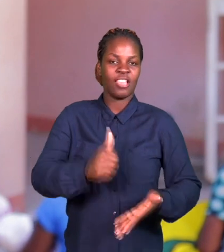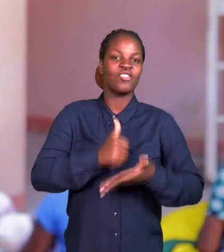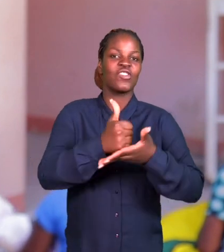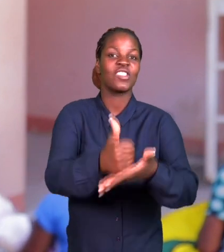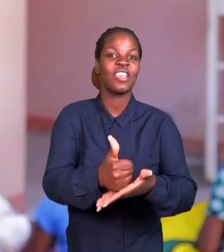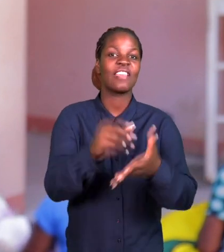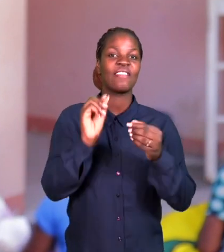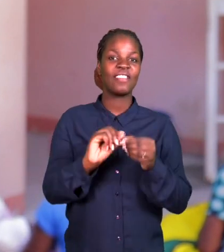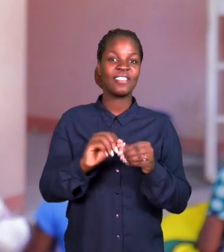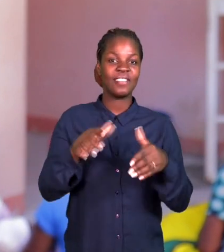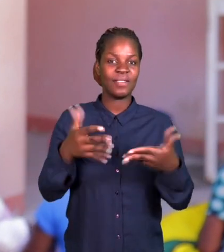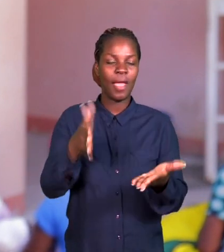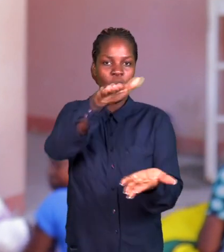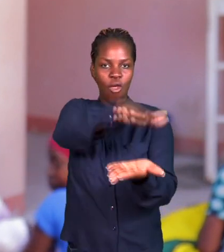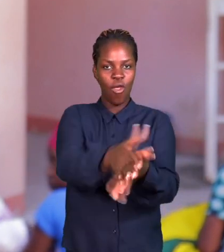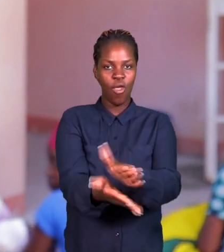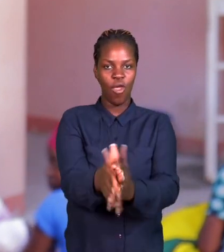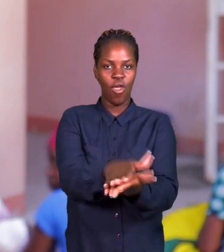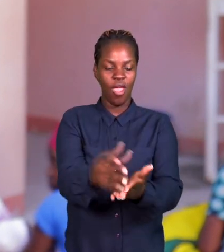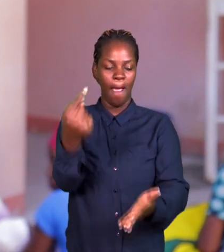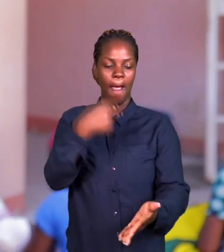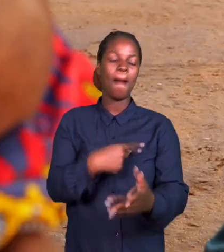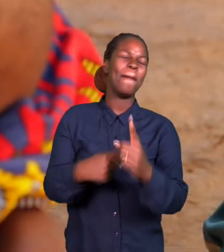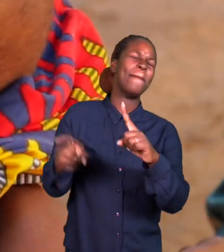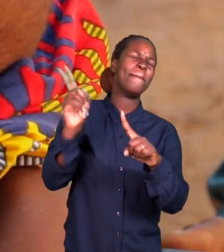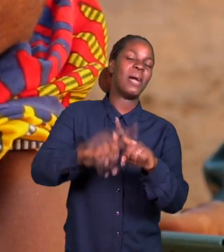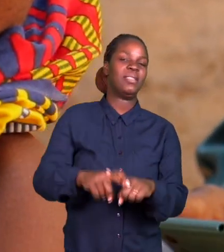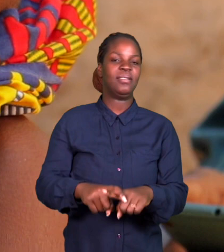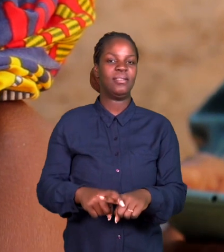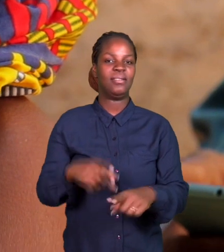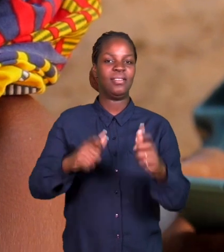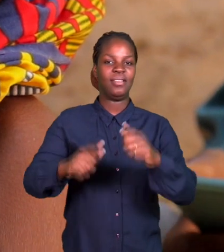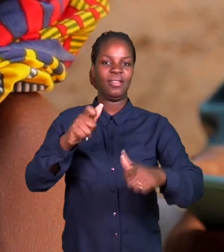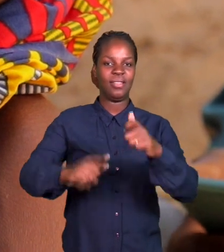criança, também para ativar o processo de produção do leite.